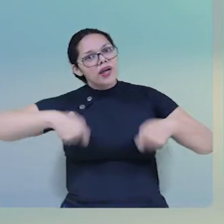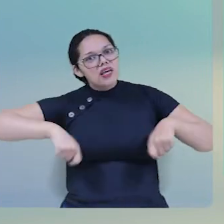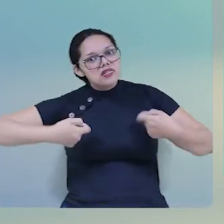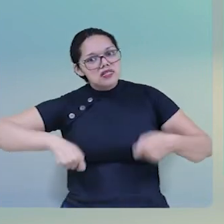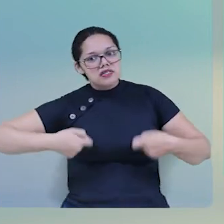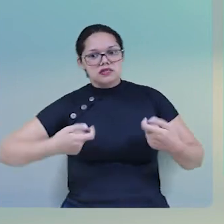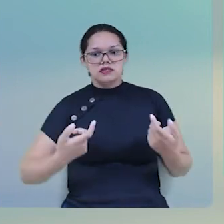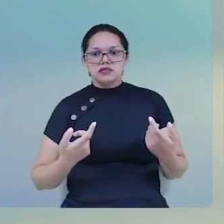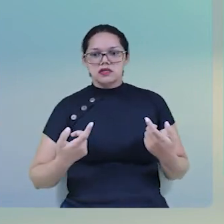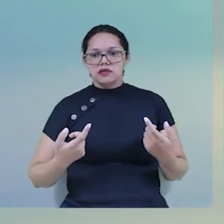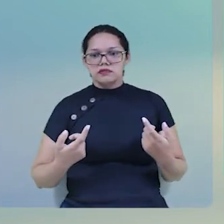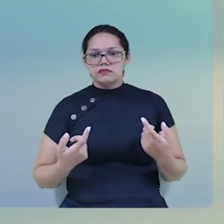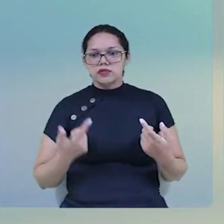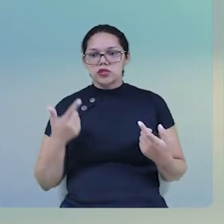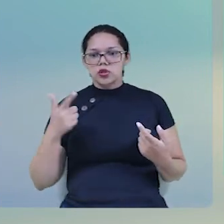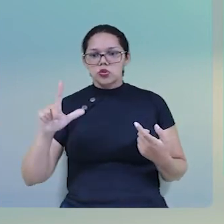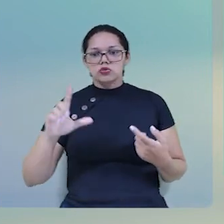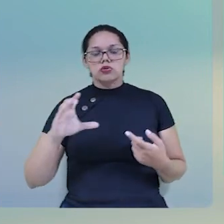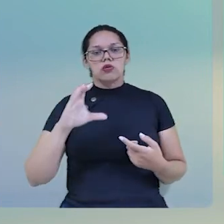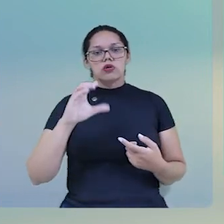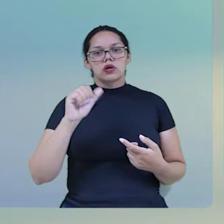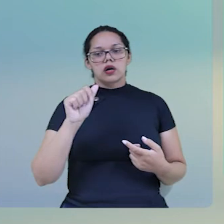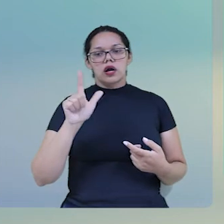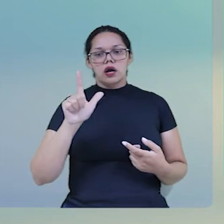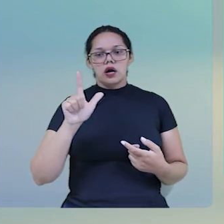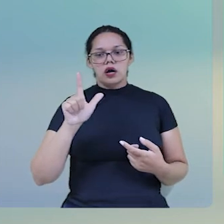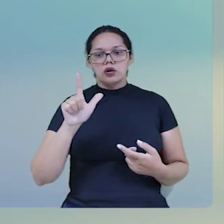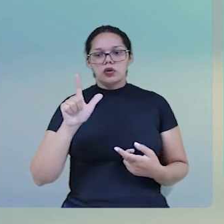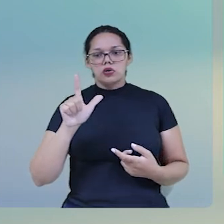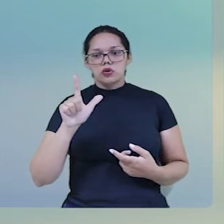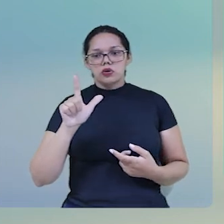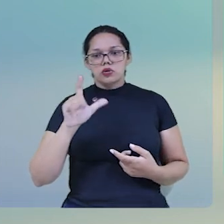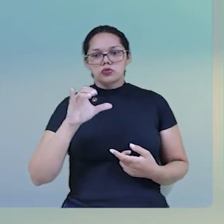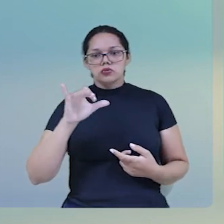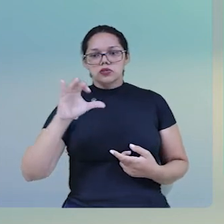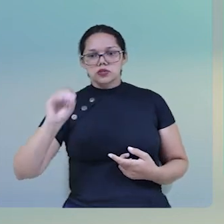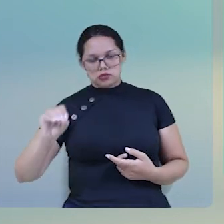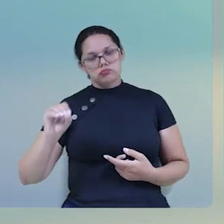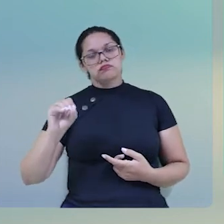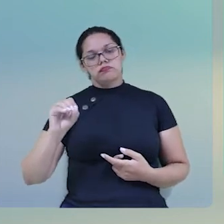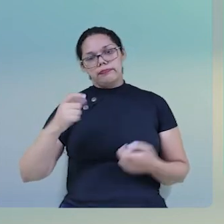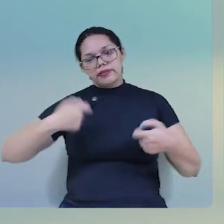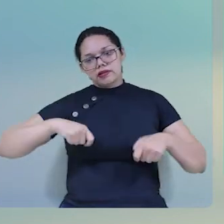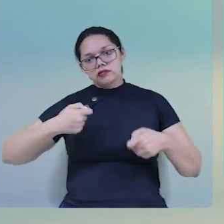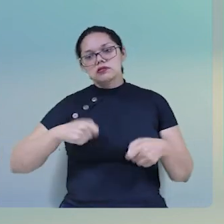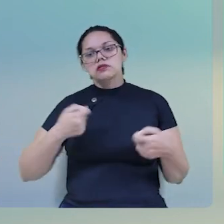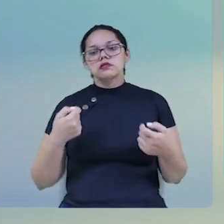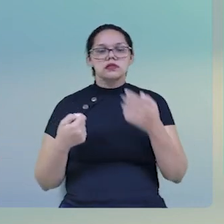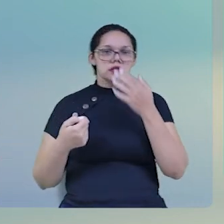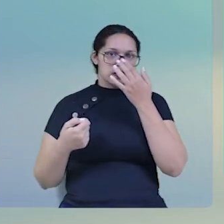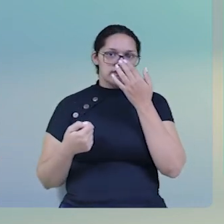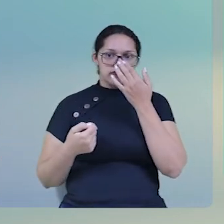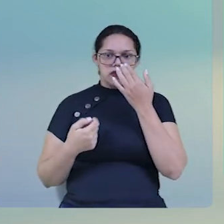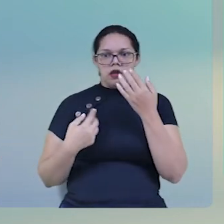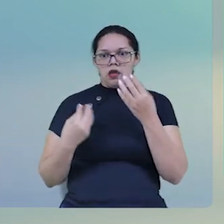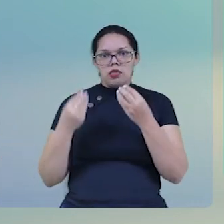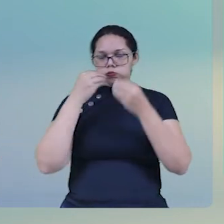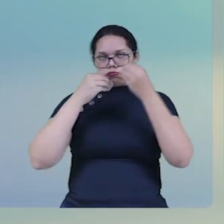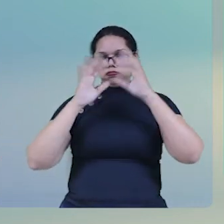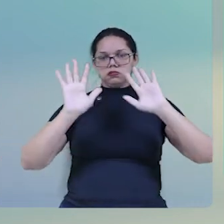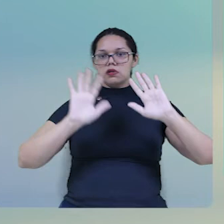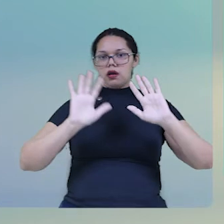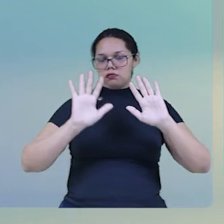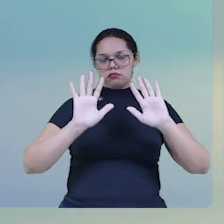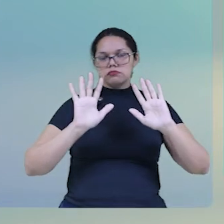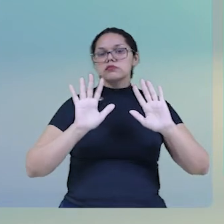né? Além de outros minerais. Mas uma alimentação balanceada e rica em cálcio, também sem exagero, porque